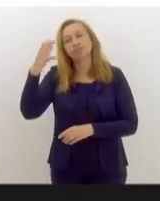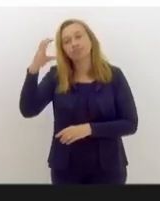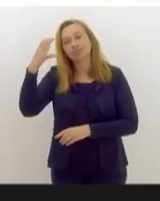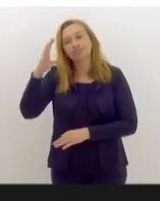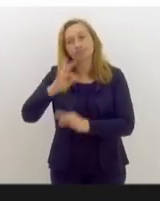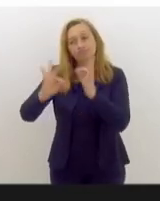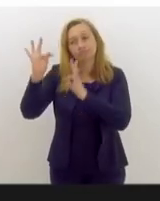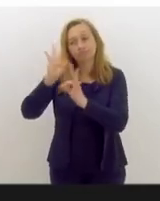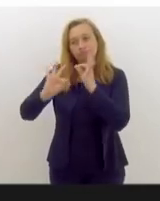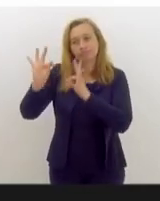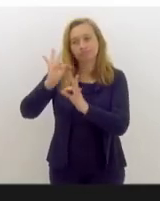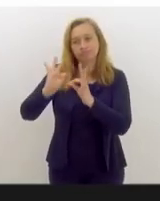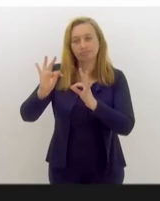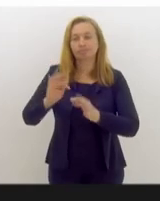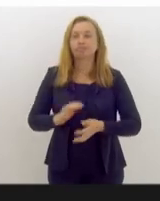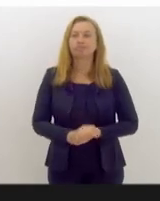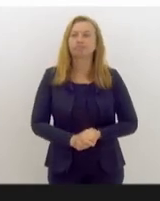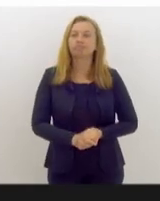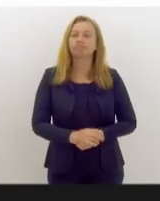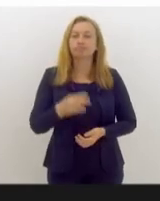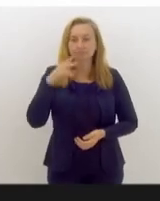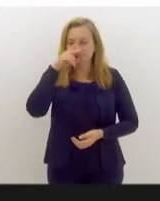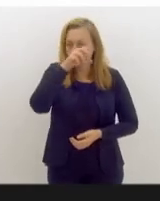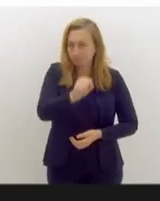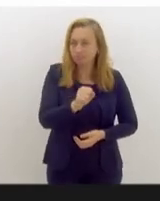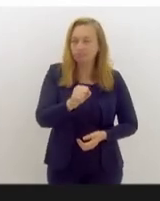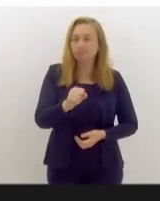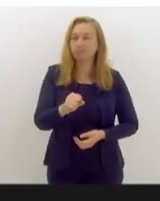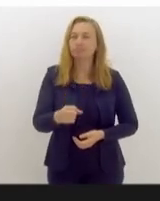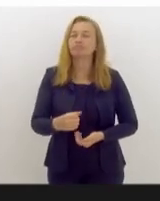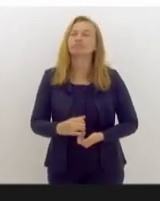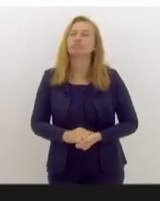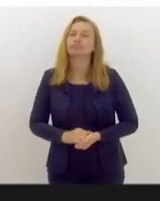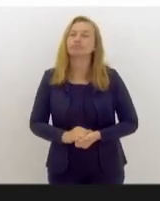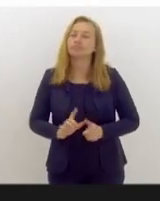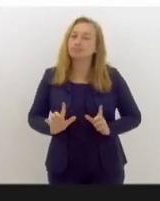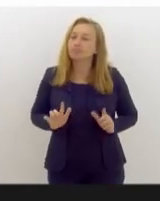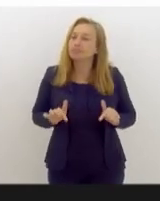e tecnologia, pela força, pela presença,